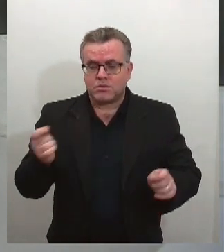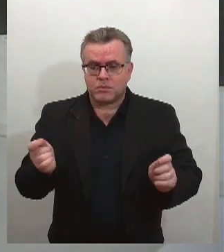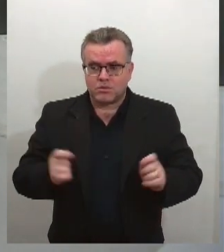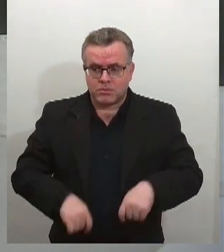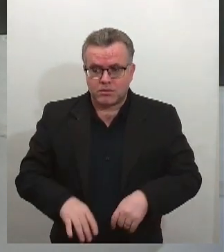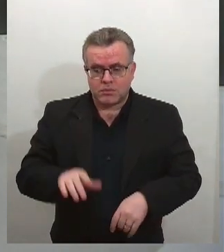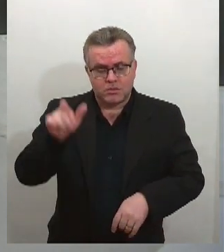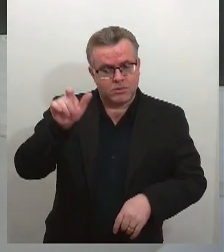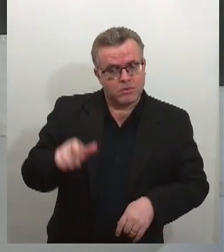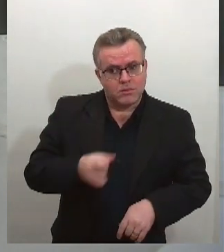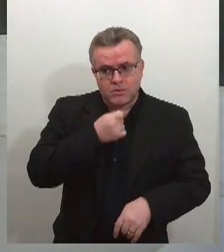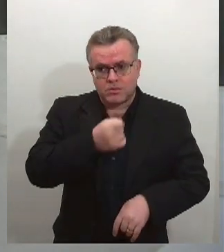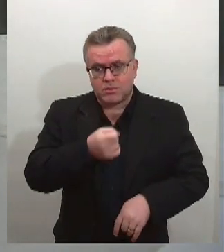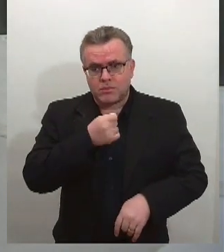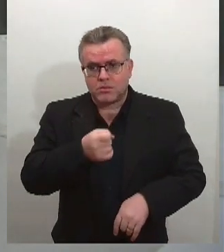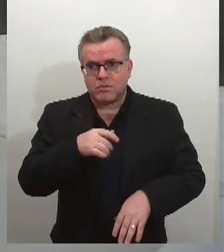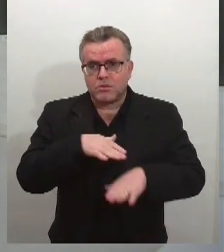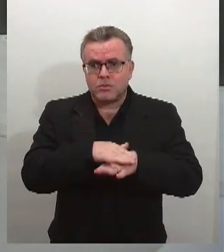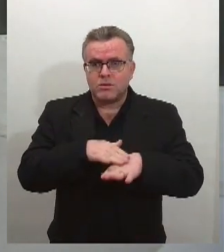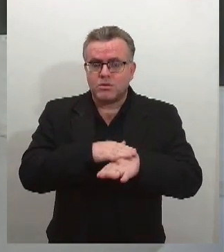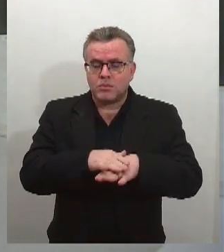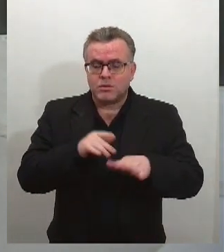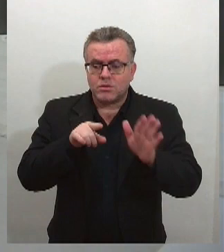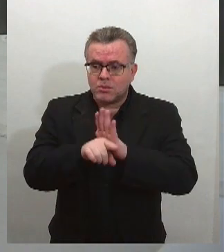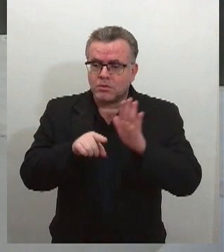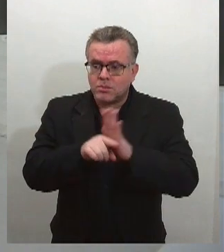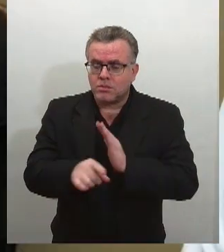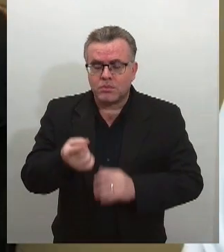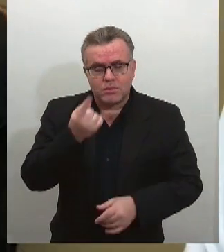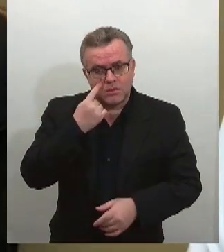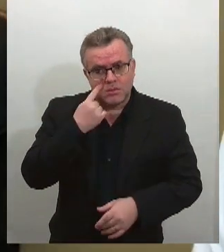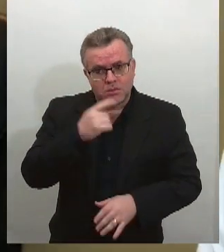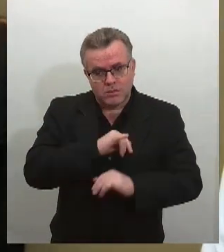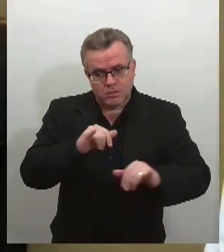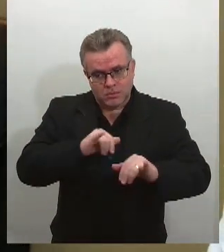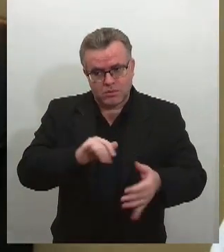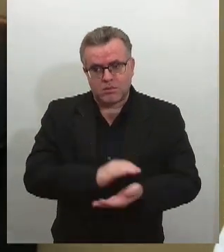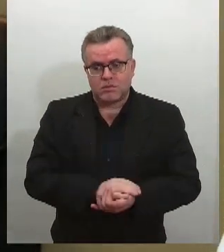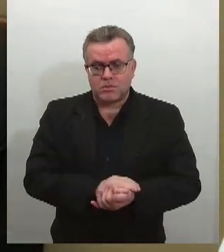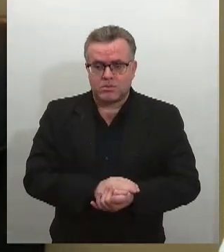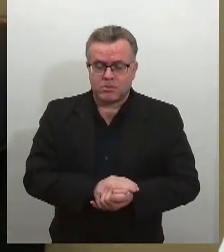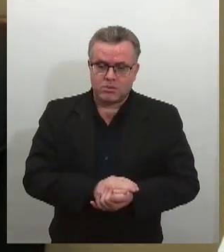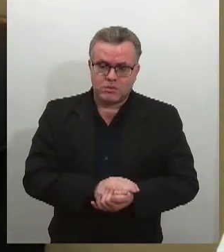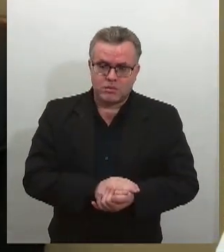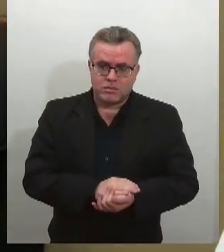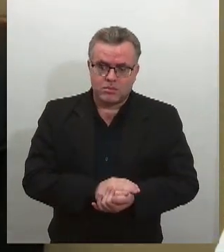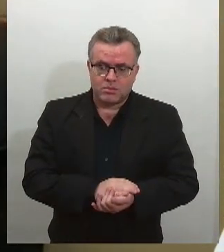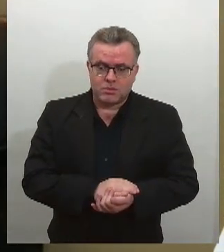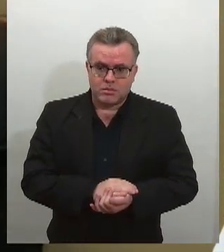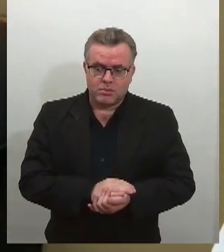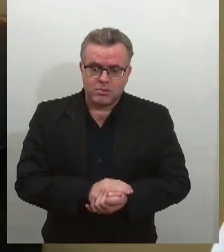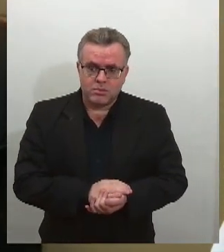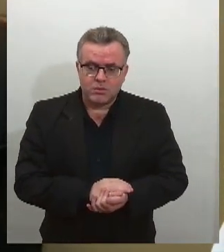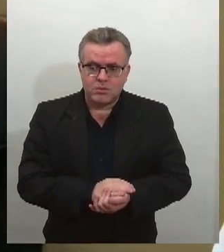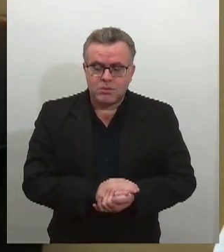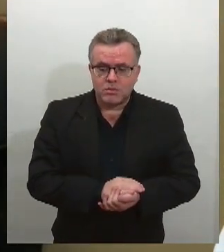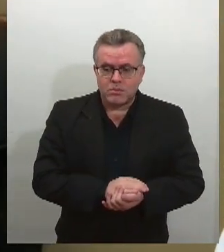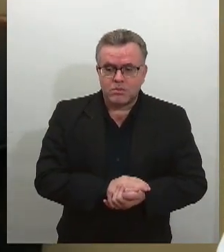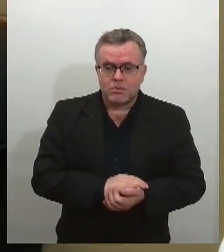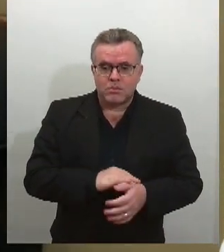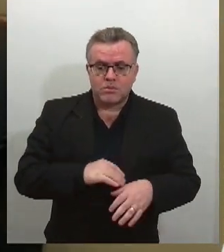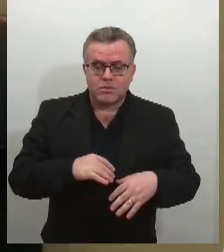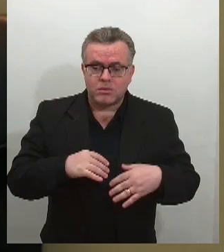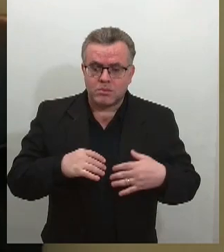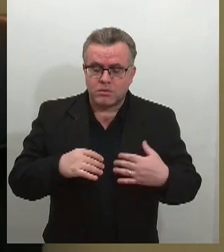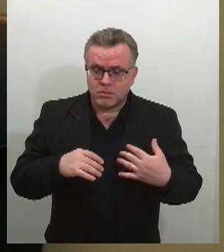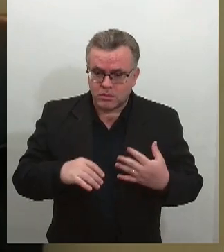especialista sobre o assunto e traz as informações. A Organização Mundial de Saúde estabeleceu uma